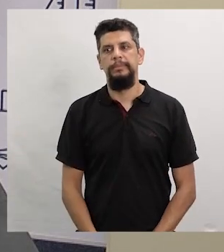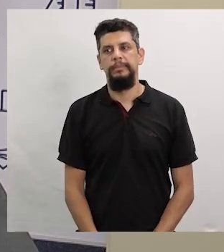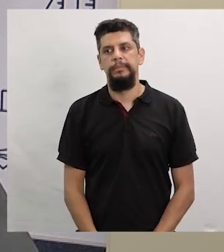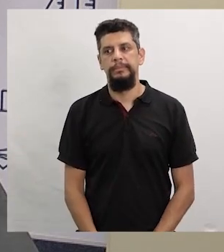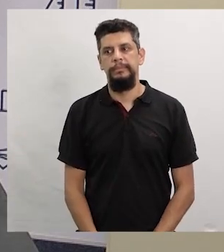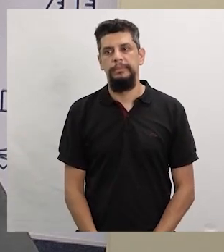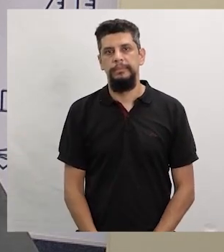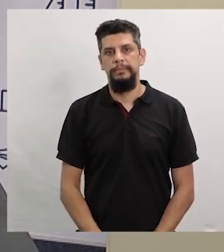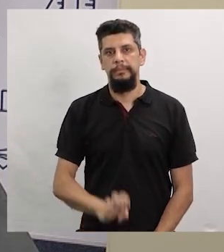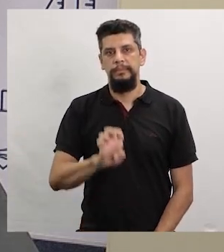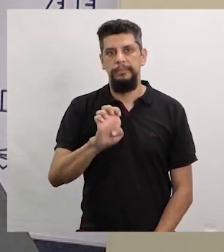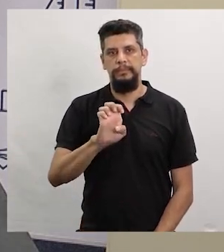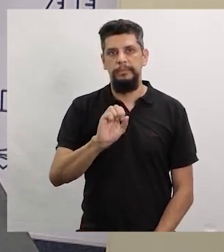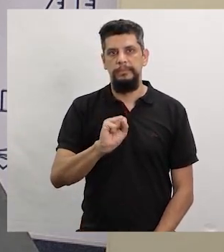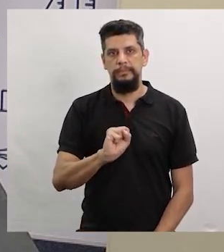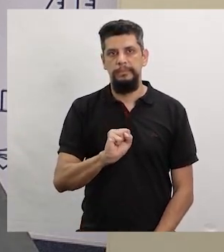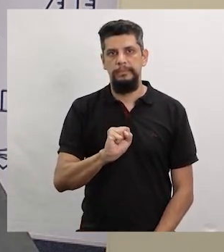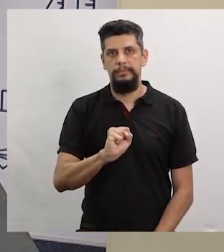novamente